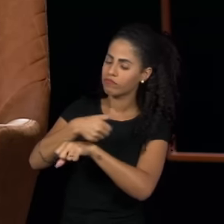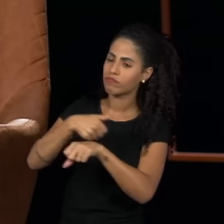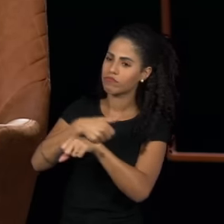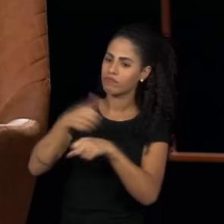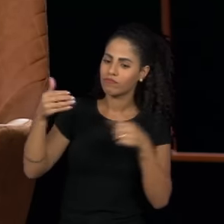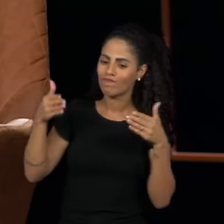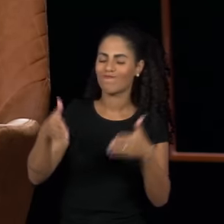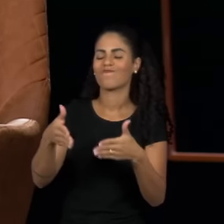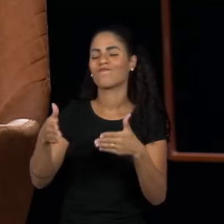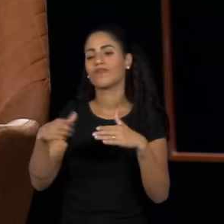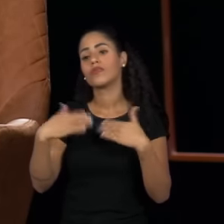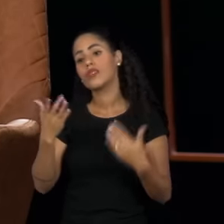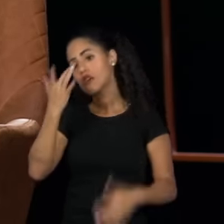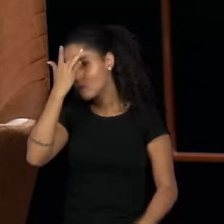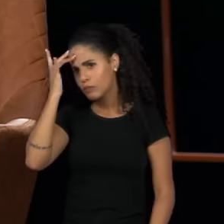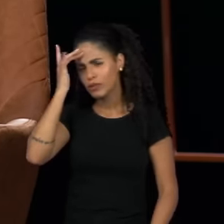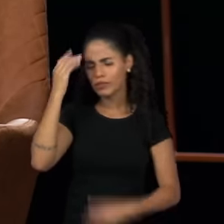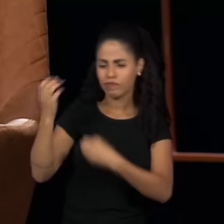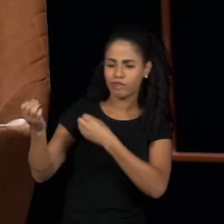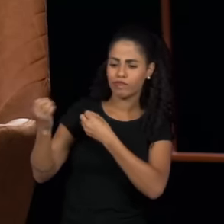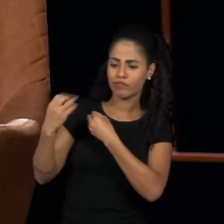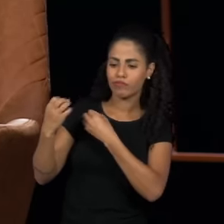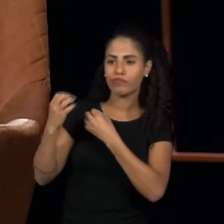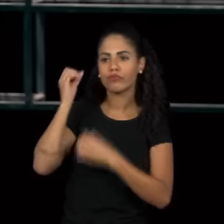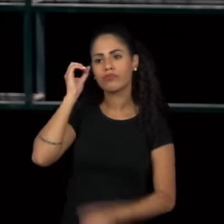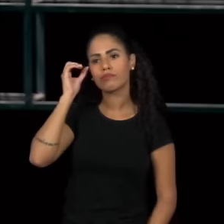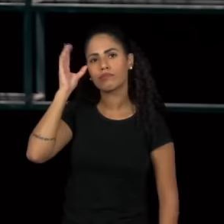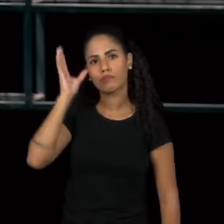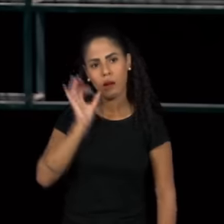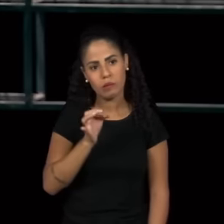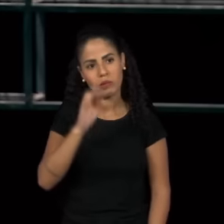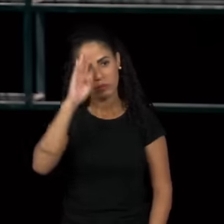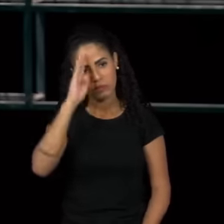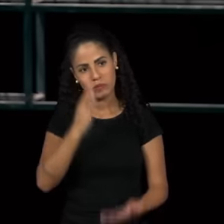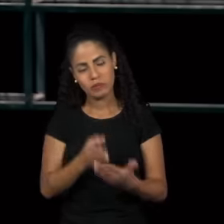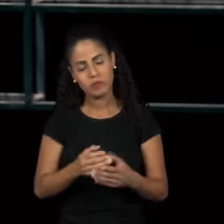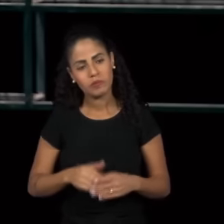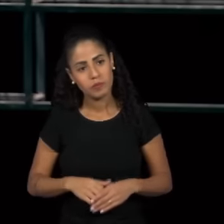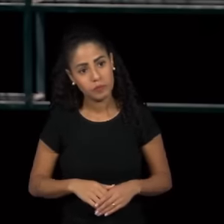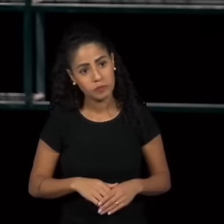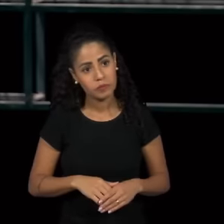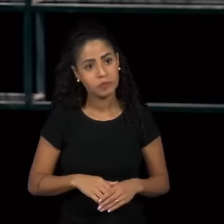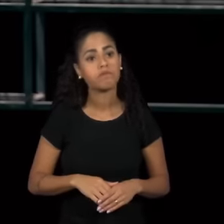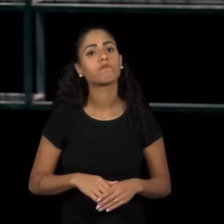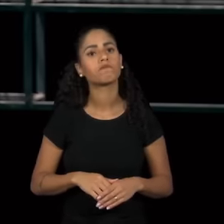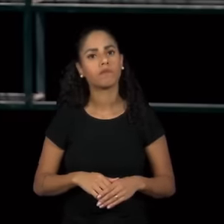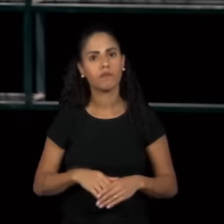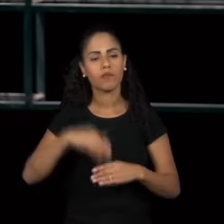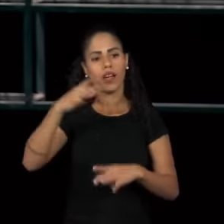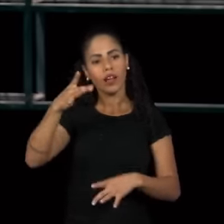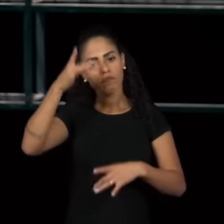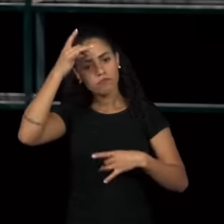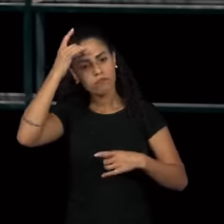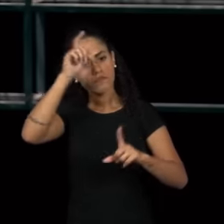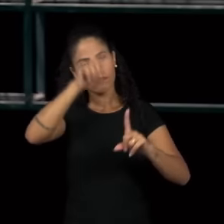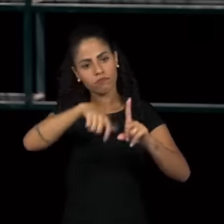era uma pessoa que te ensina muito, né? Com certeza. Bom, Camila, para você interpretar bem aí as suas